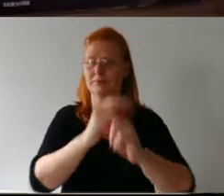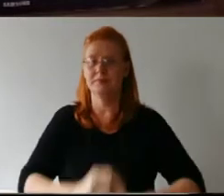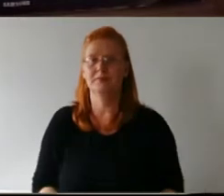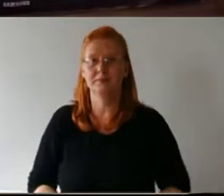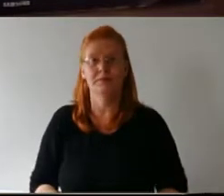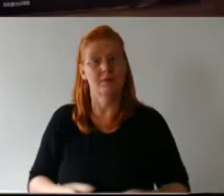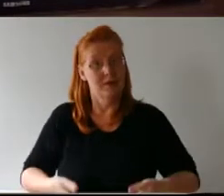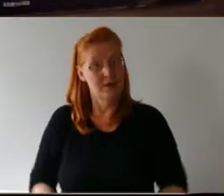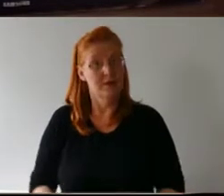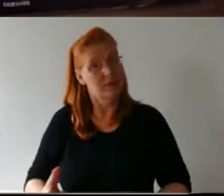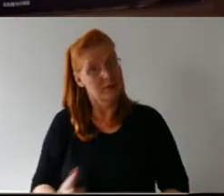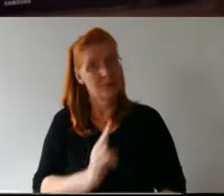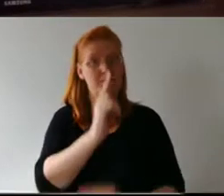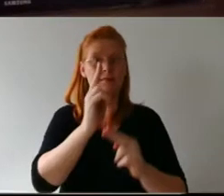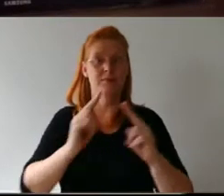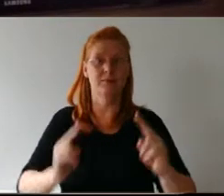1948.